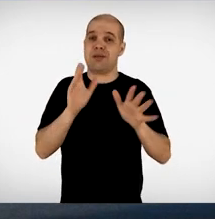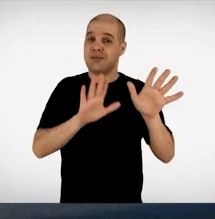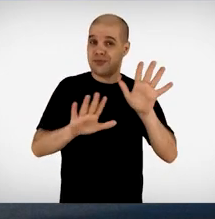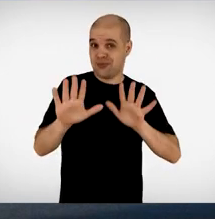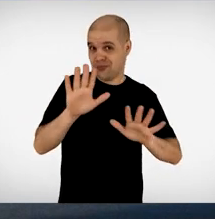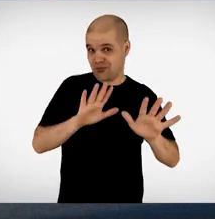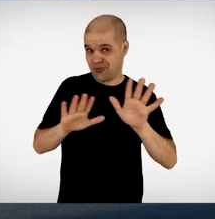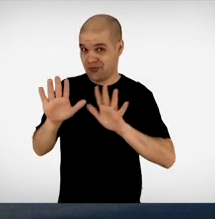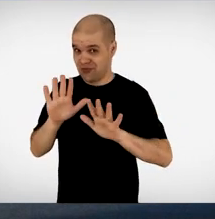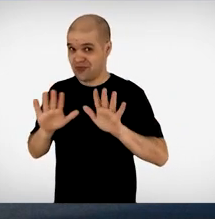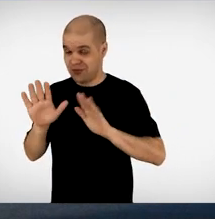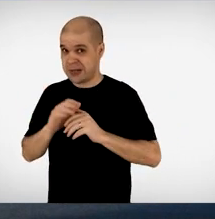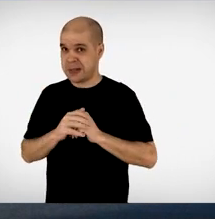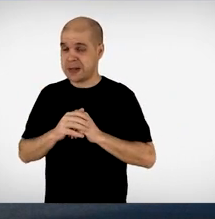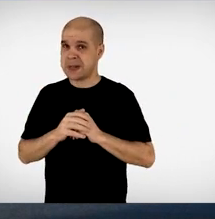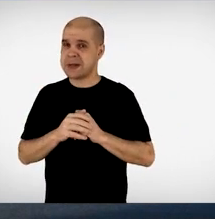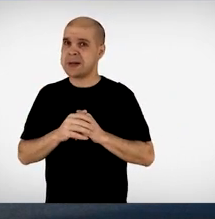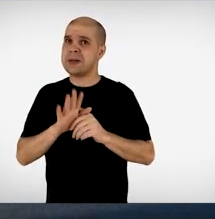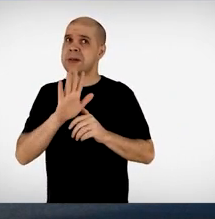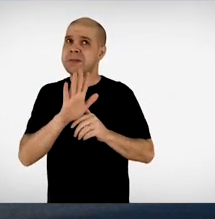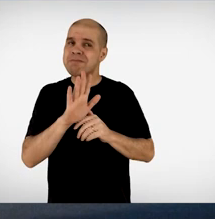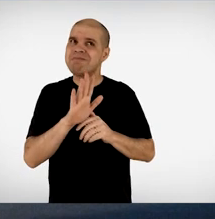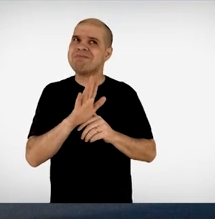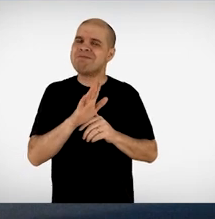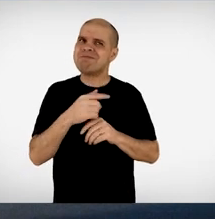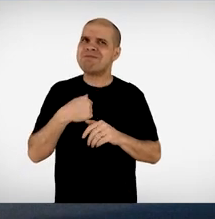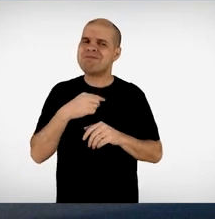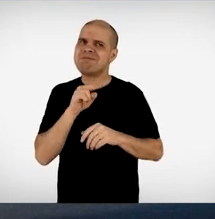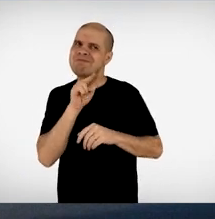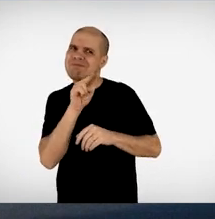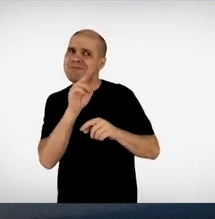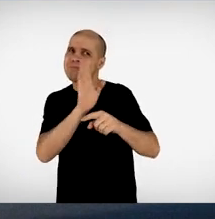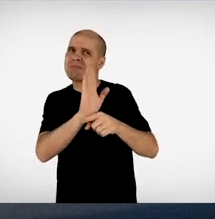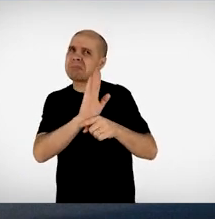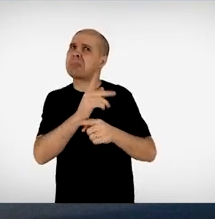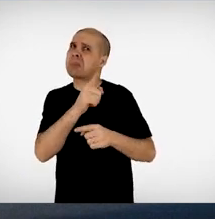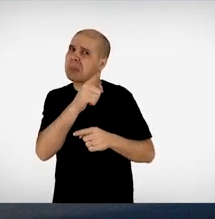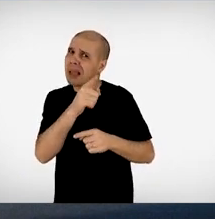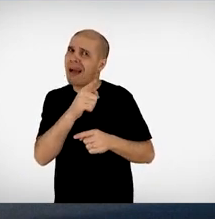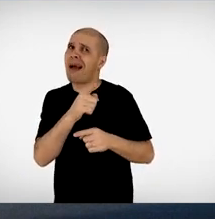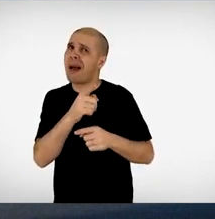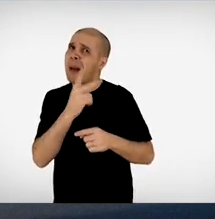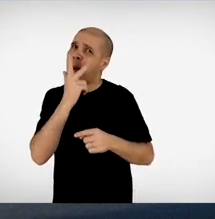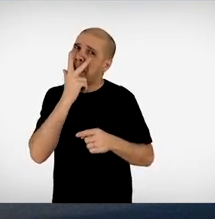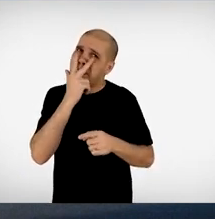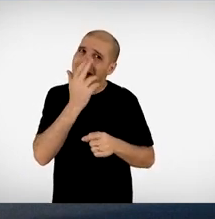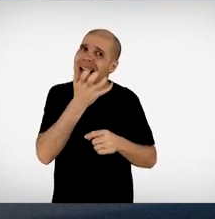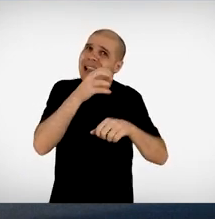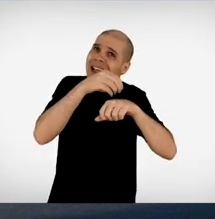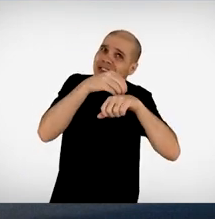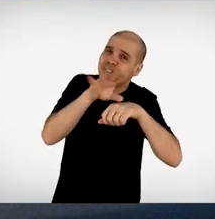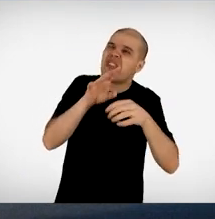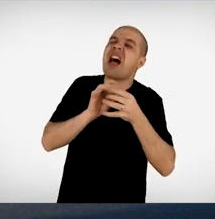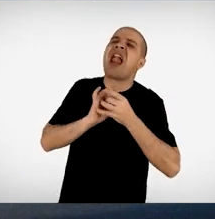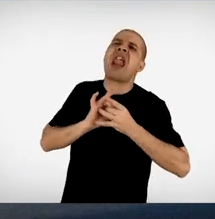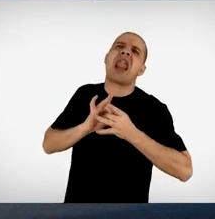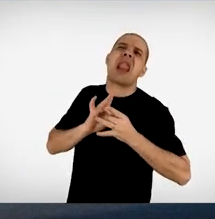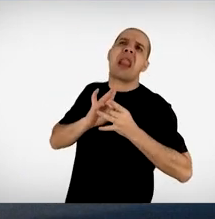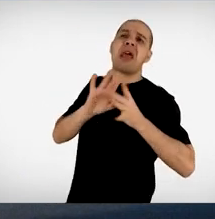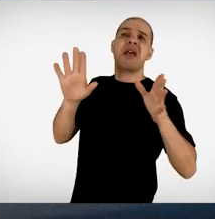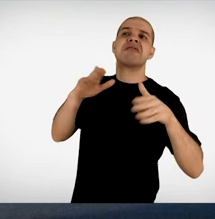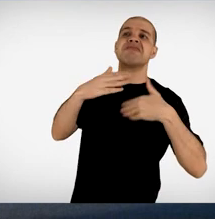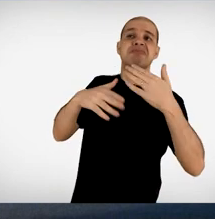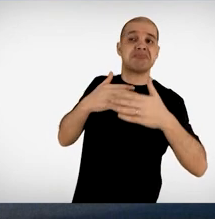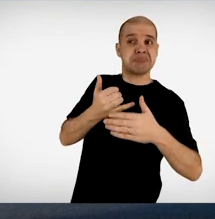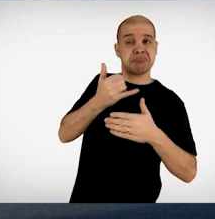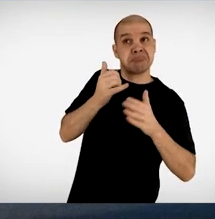eu fiquei pensando se essa questão da pior pessoa do mundo tem a ver com essa questão de ter tanta liberdade, do peso de toda essa liberdade. Fiquei pensando um pouco